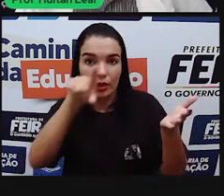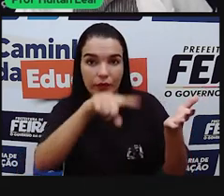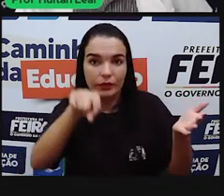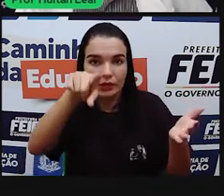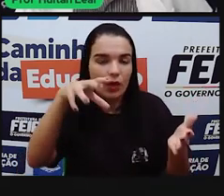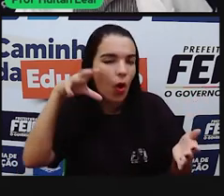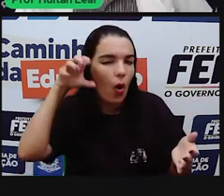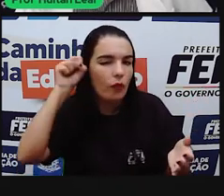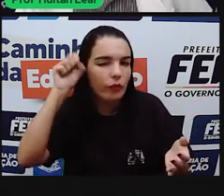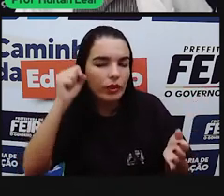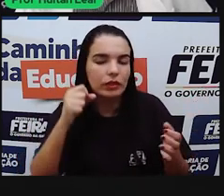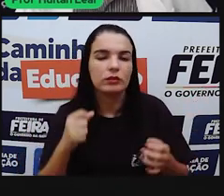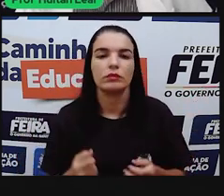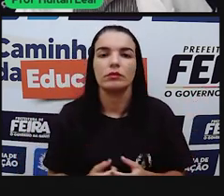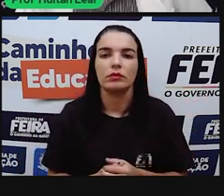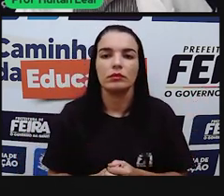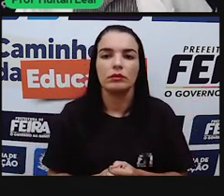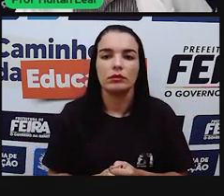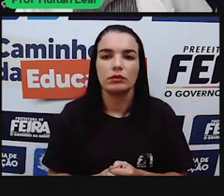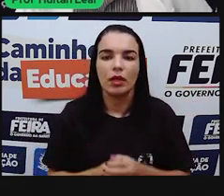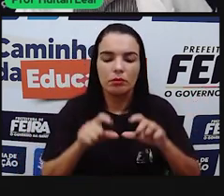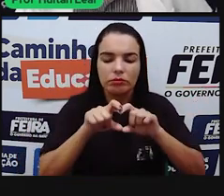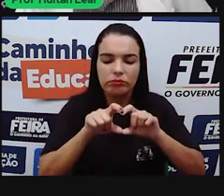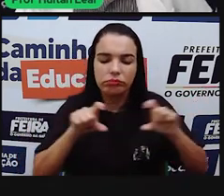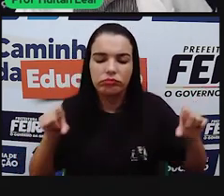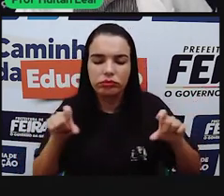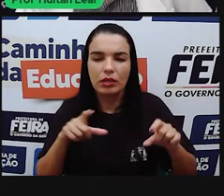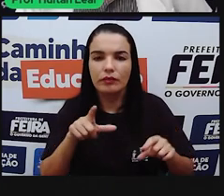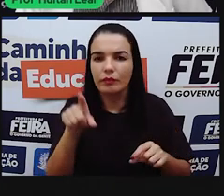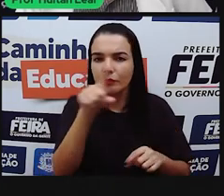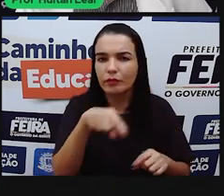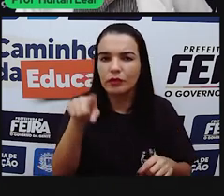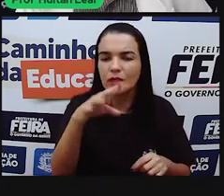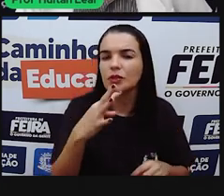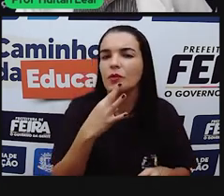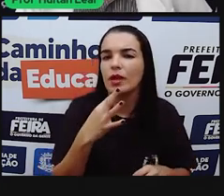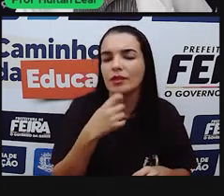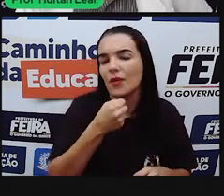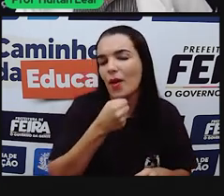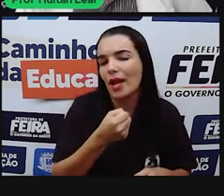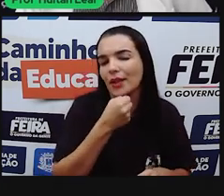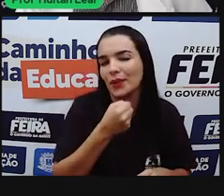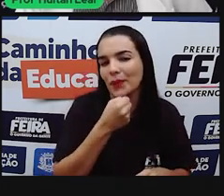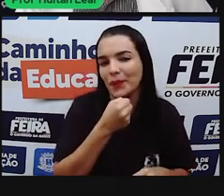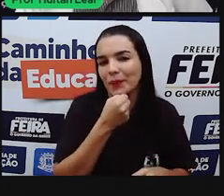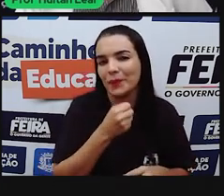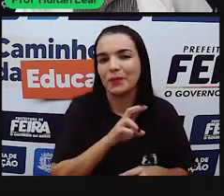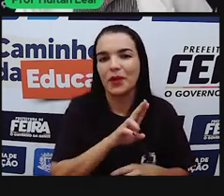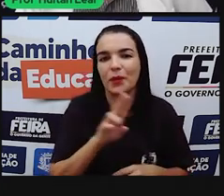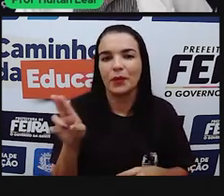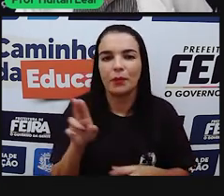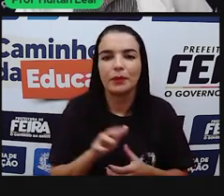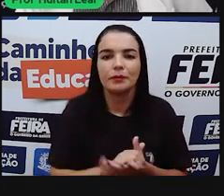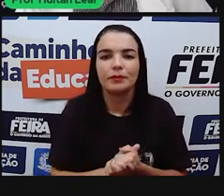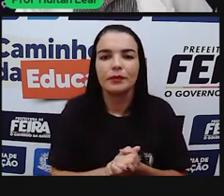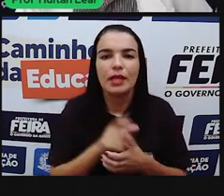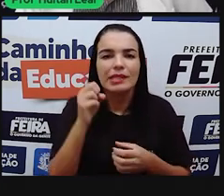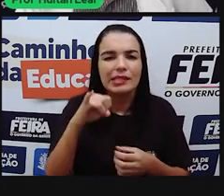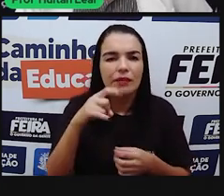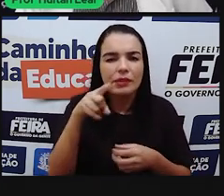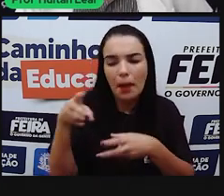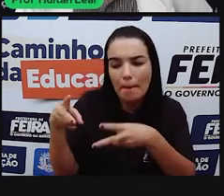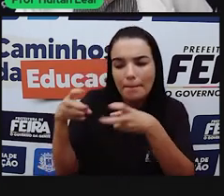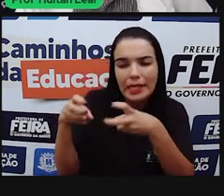canção, um trechinho de uma canção de um cantor que vocês todos conhecem, não é? Para perceber se